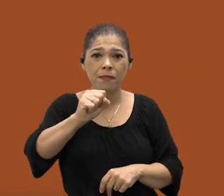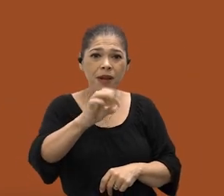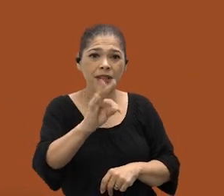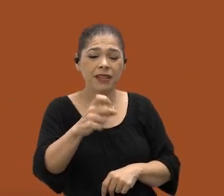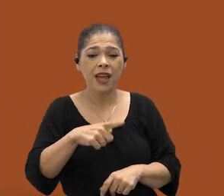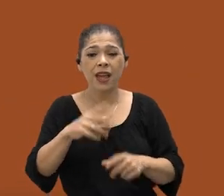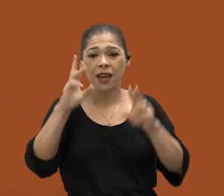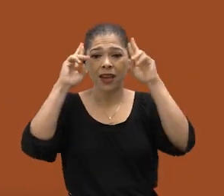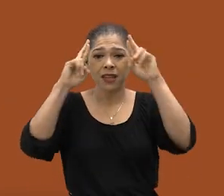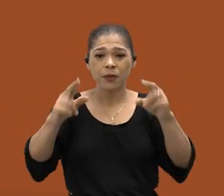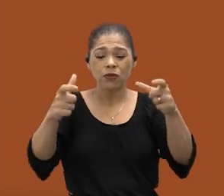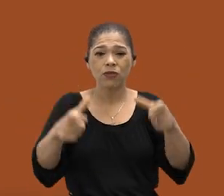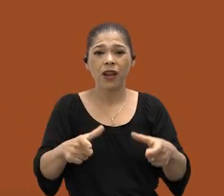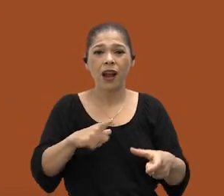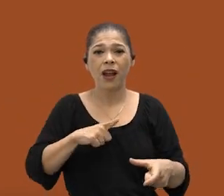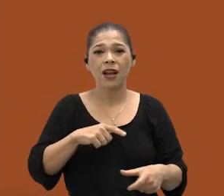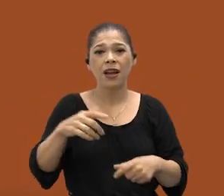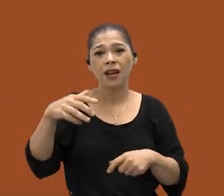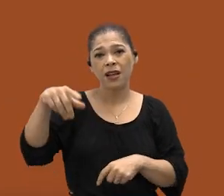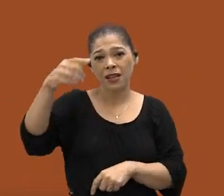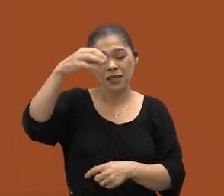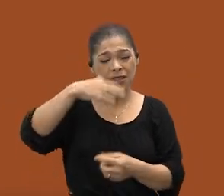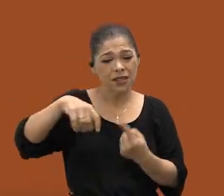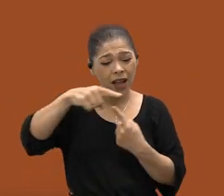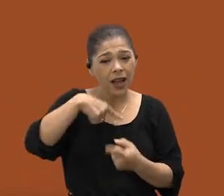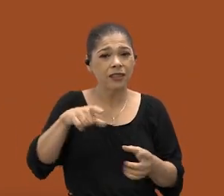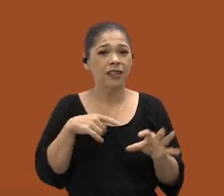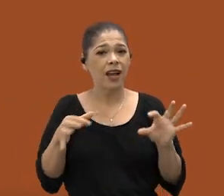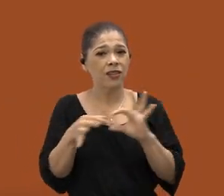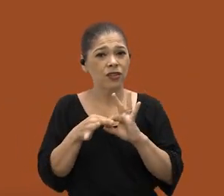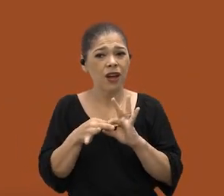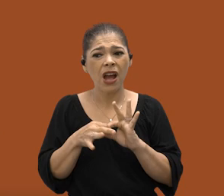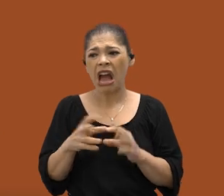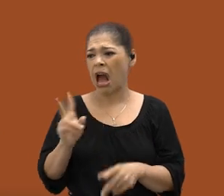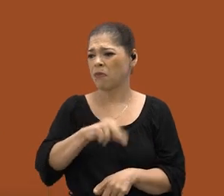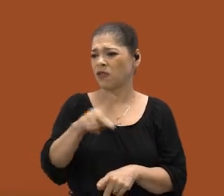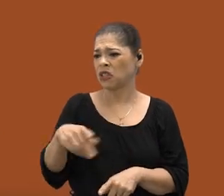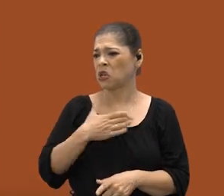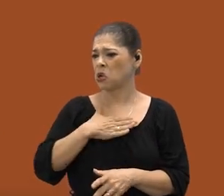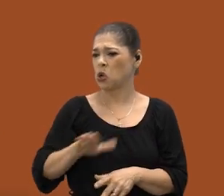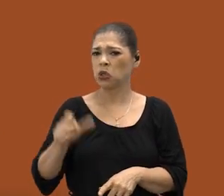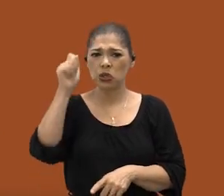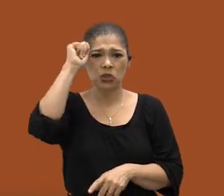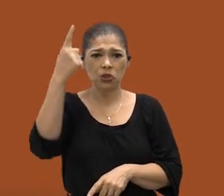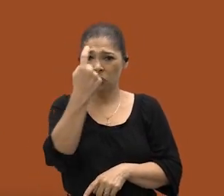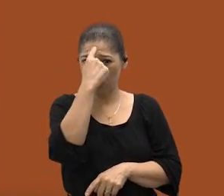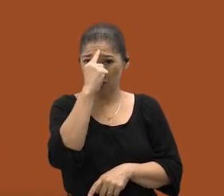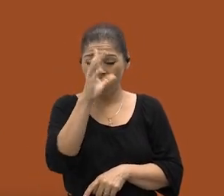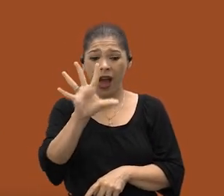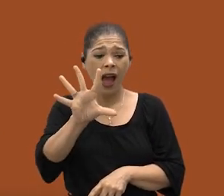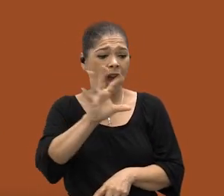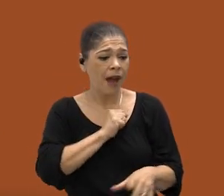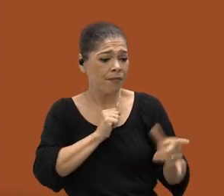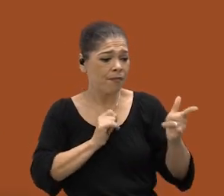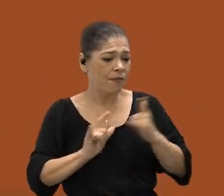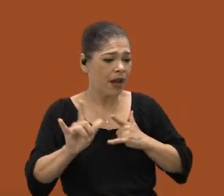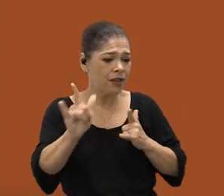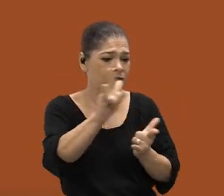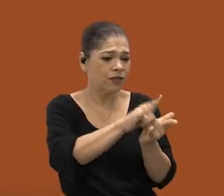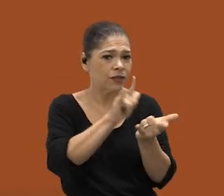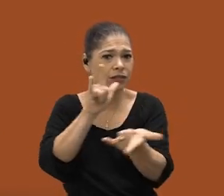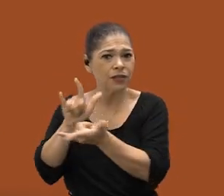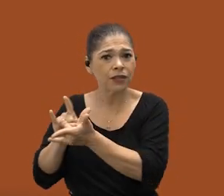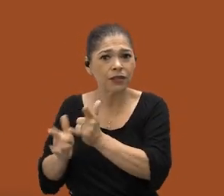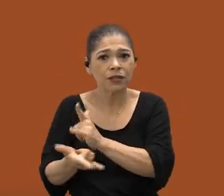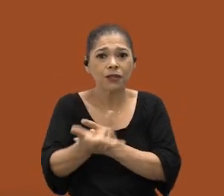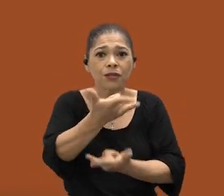sagrado em que você estiver Eu também esteja união é isso a pessoa mas eu não gosto de cultura indiana a mais uns aos outros como eu